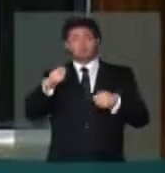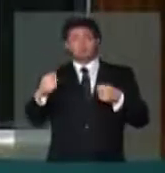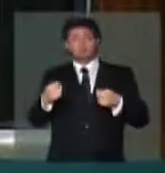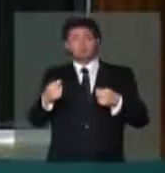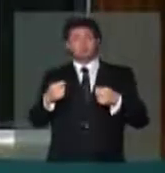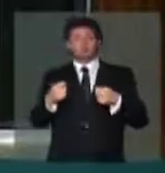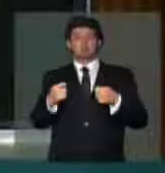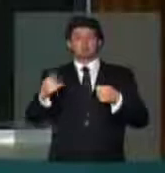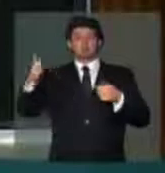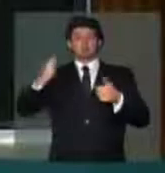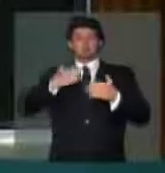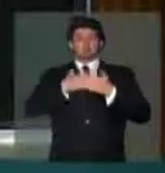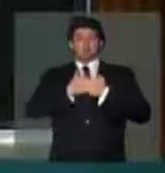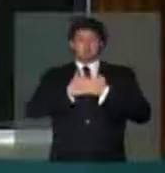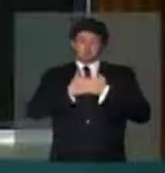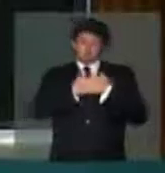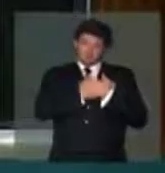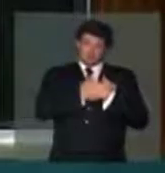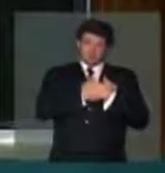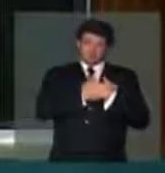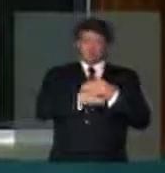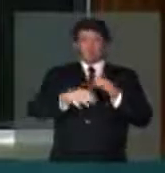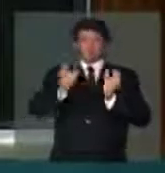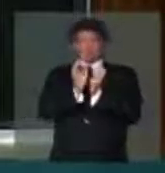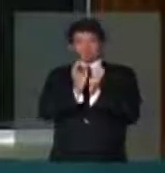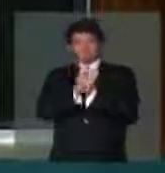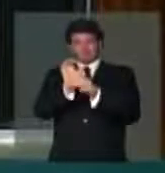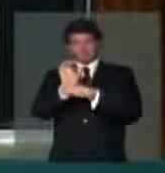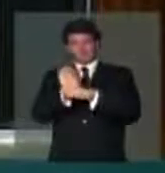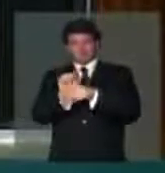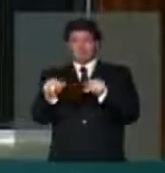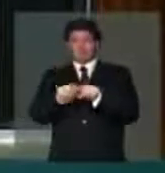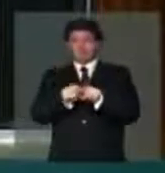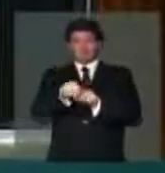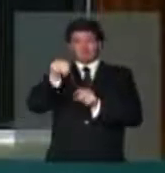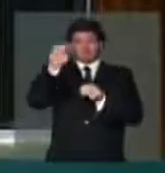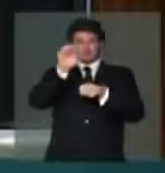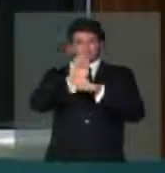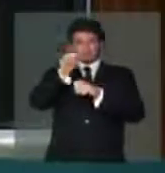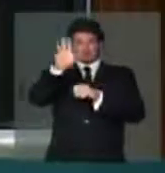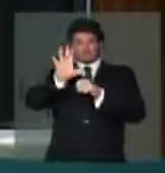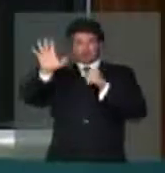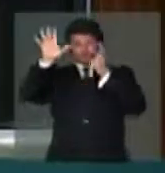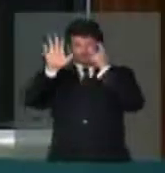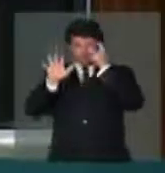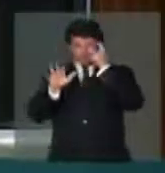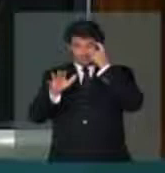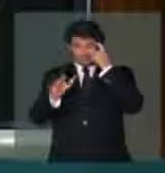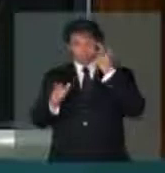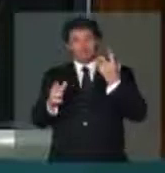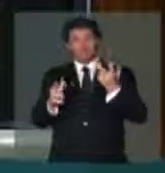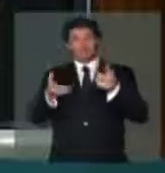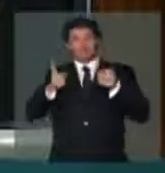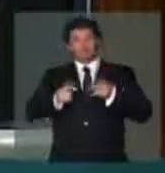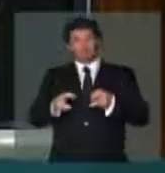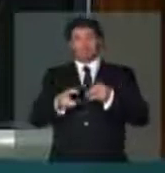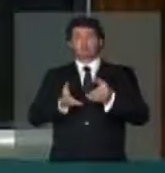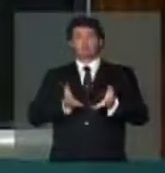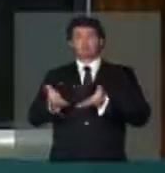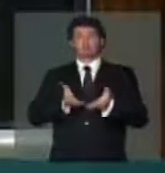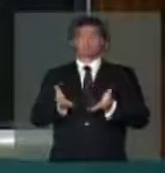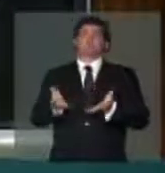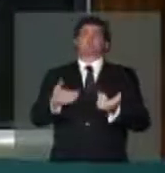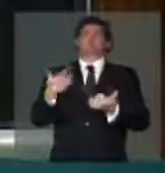particular com o meu querido estado de Pernambuco e com o Nordeste, que continua sendo